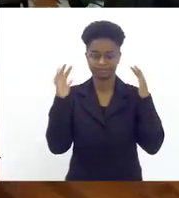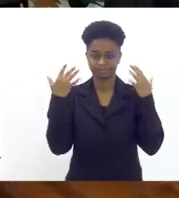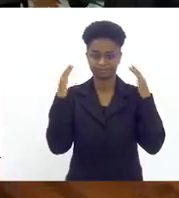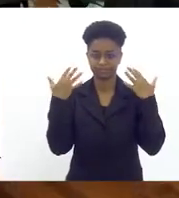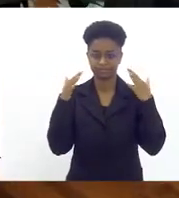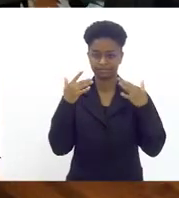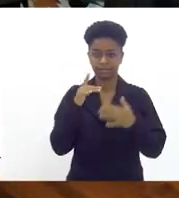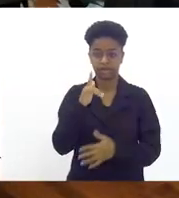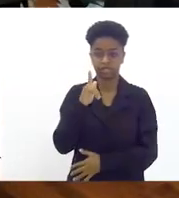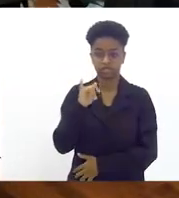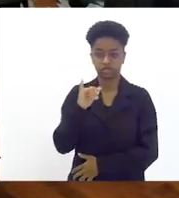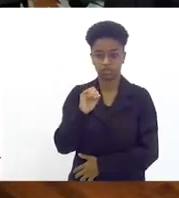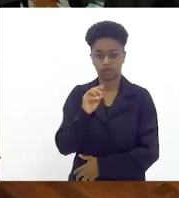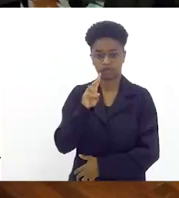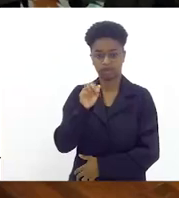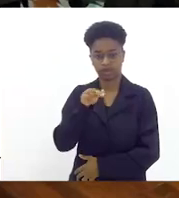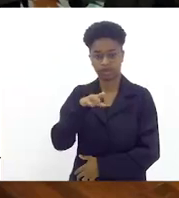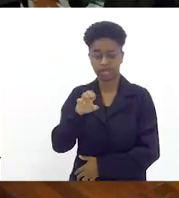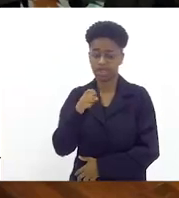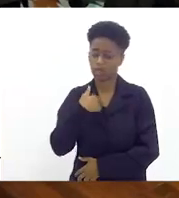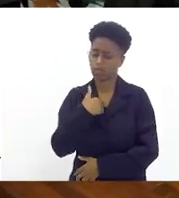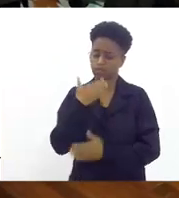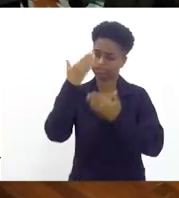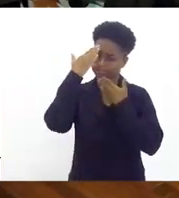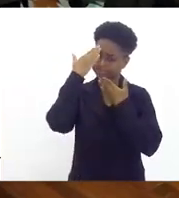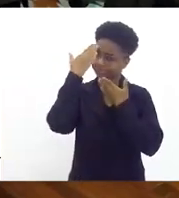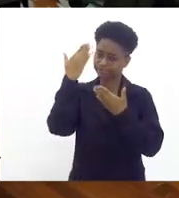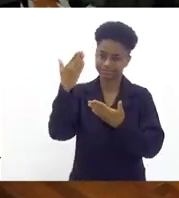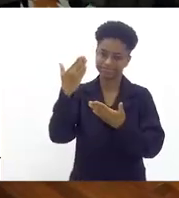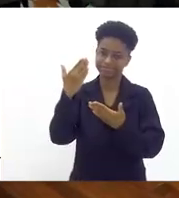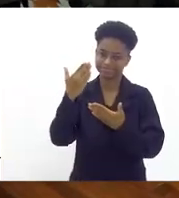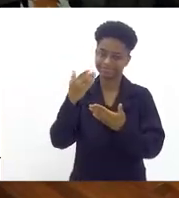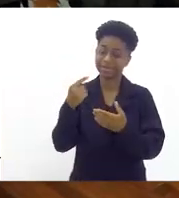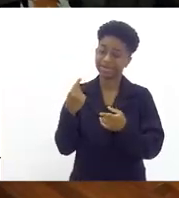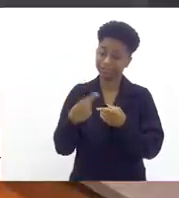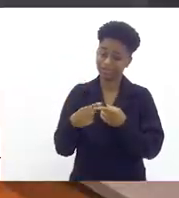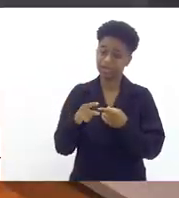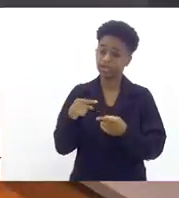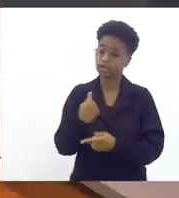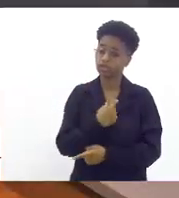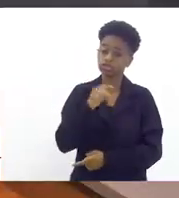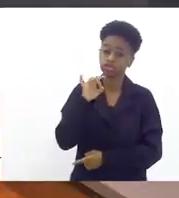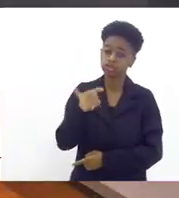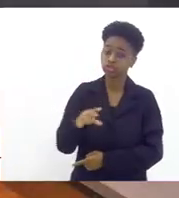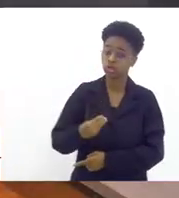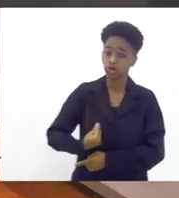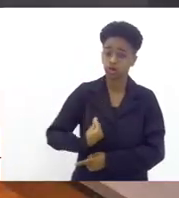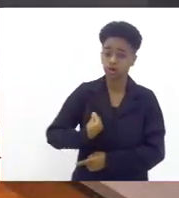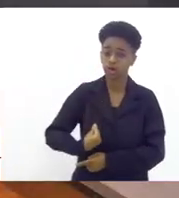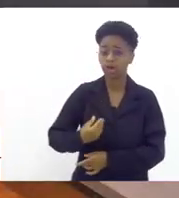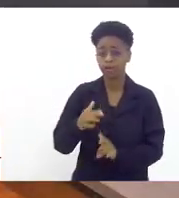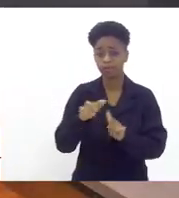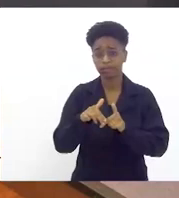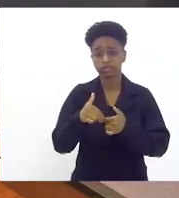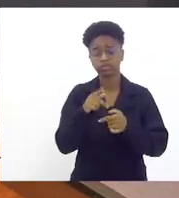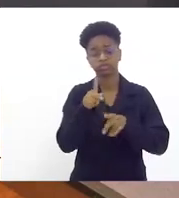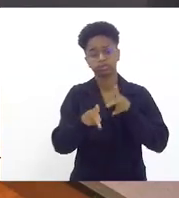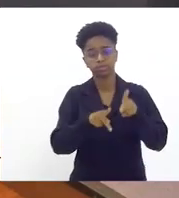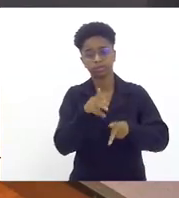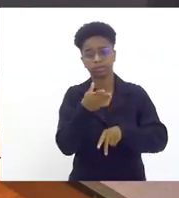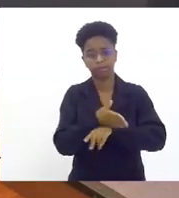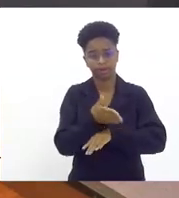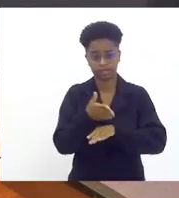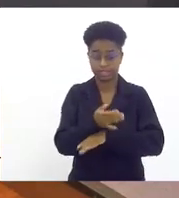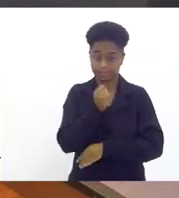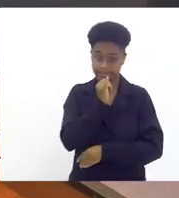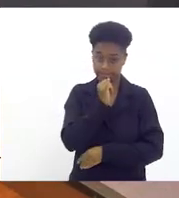Giovanna, eu que agradeço demais, assim... A mandata só existe em função da participação popular. Por exemplo, a